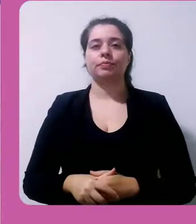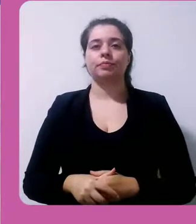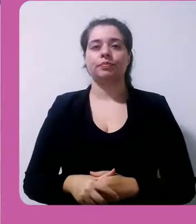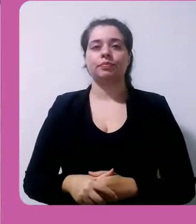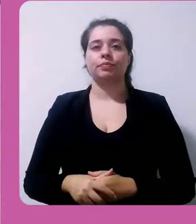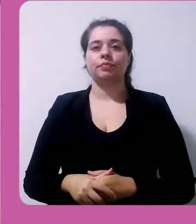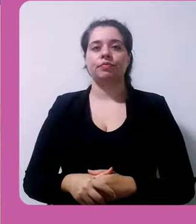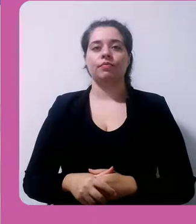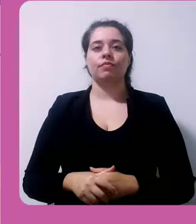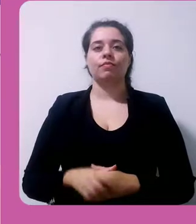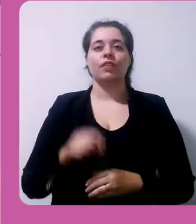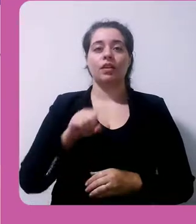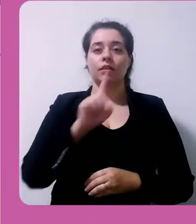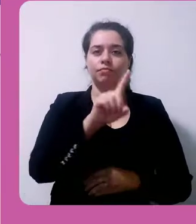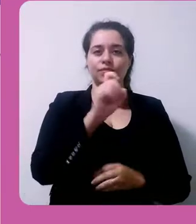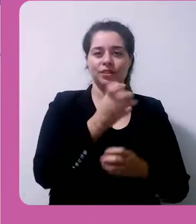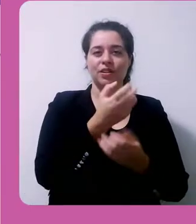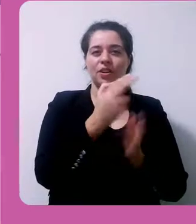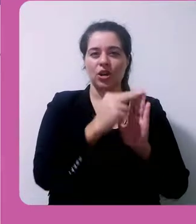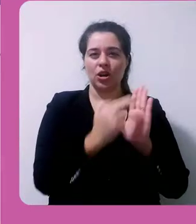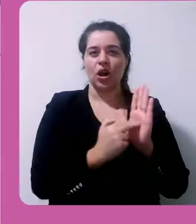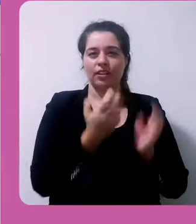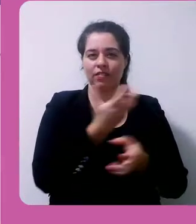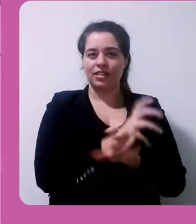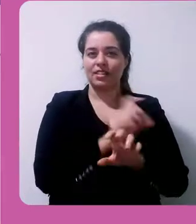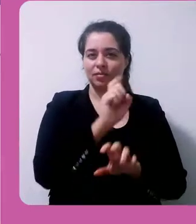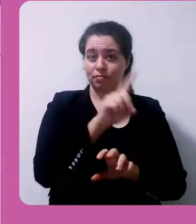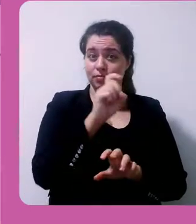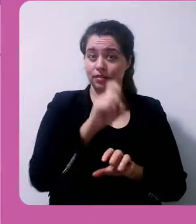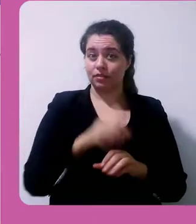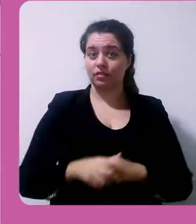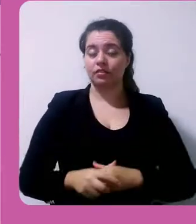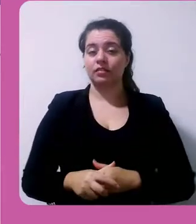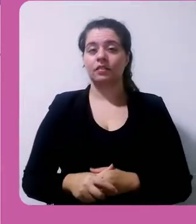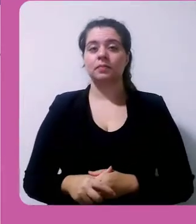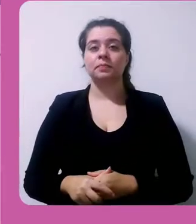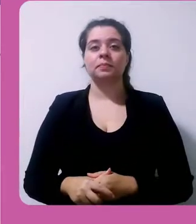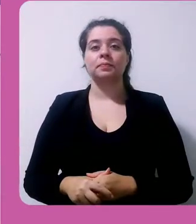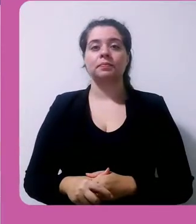Marcar a opção desconsiderar notas vazias.